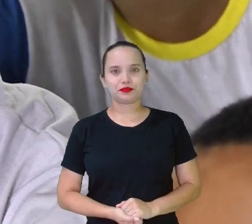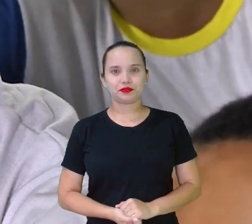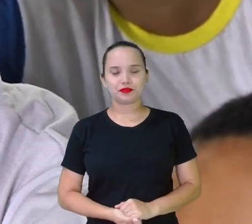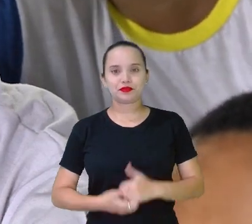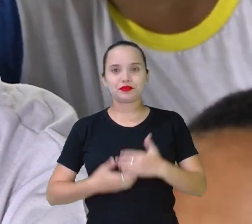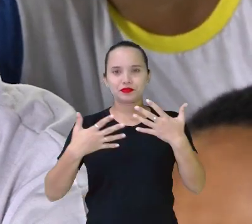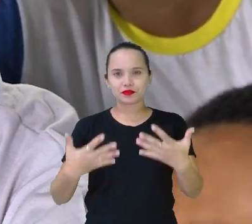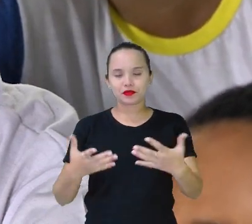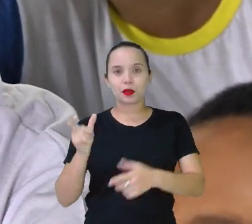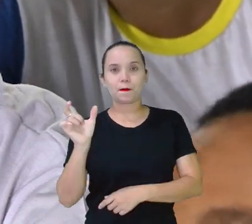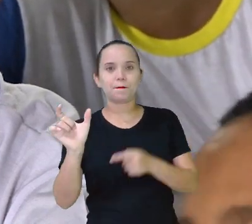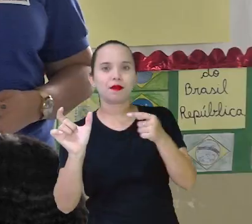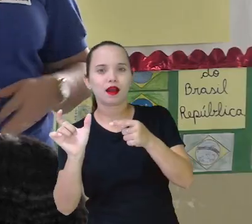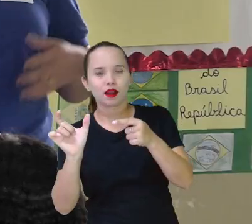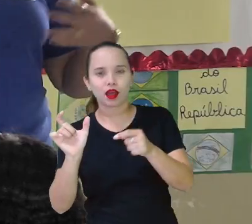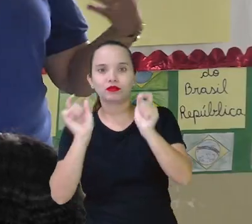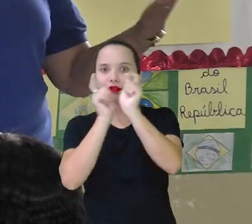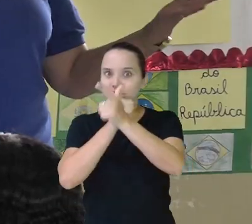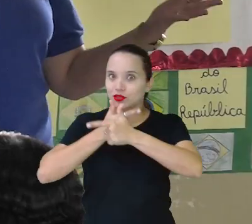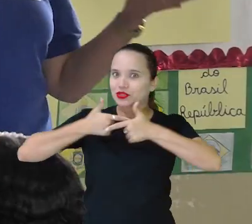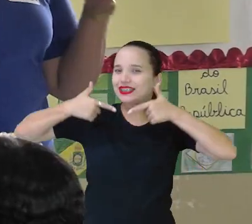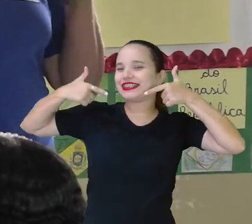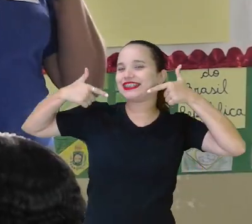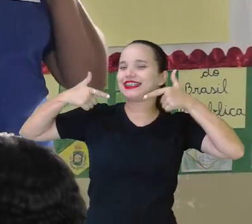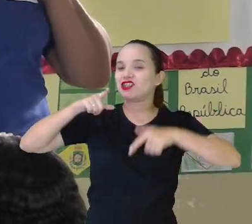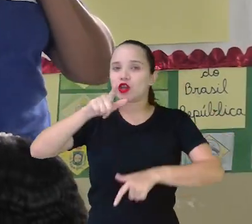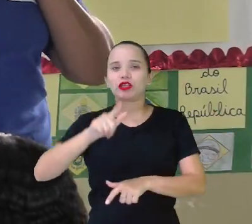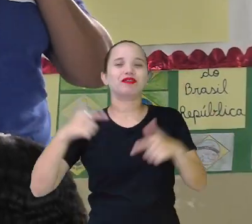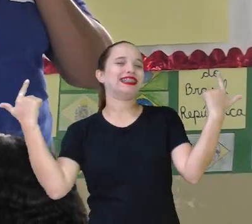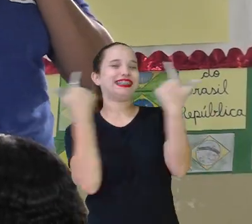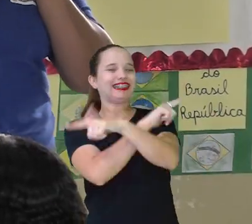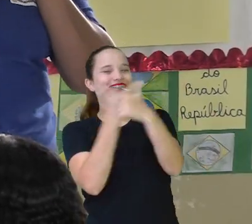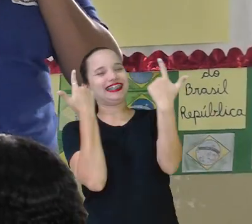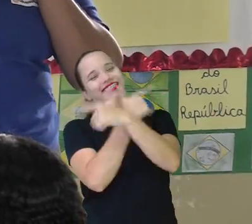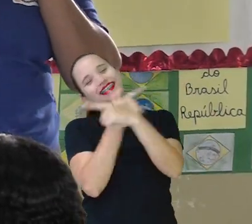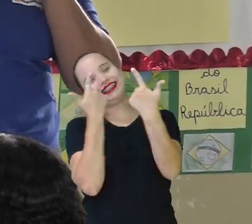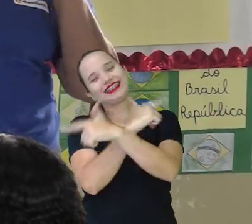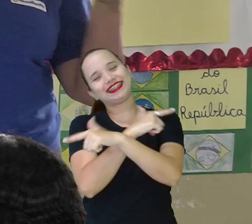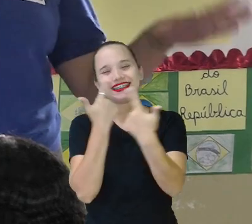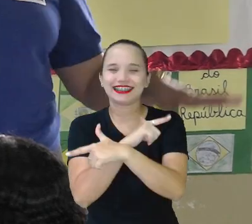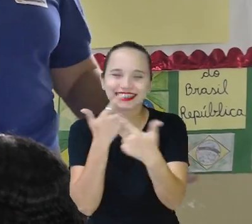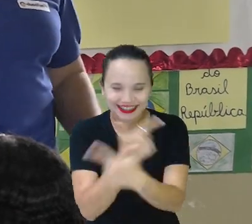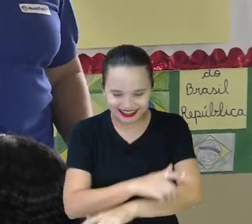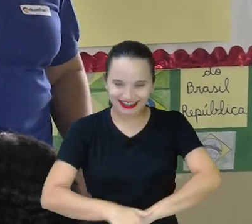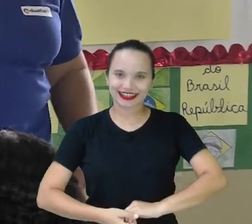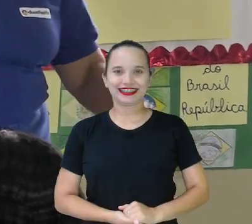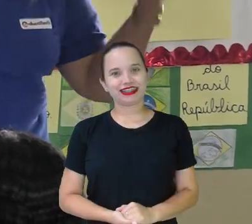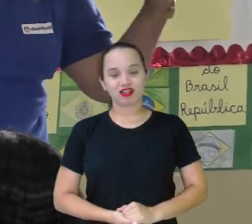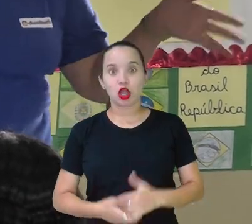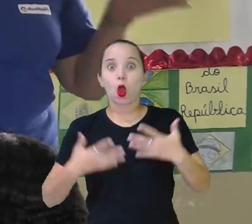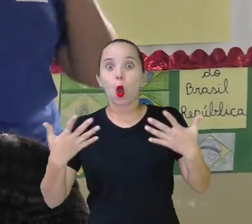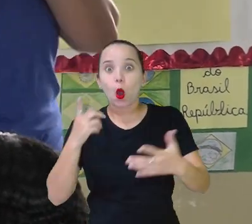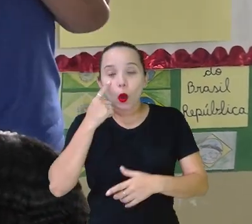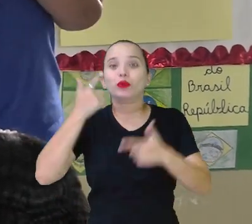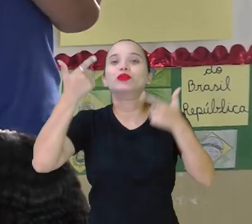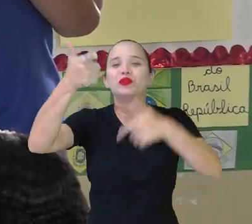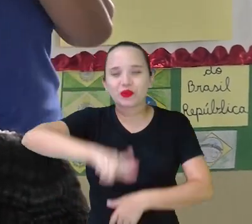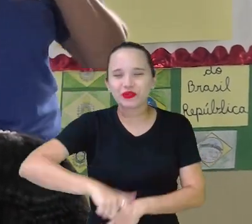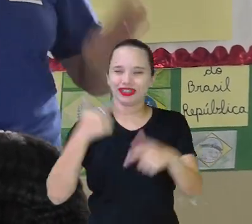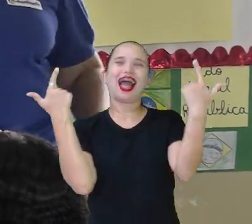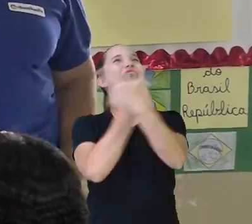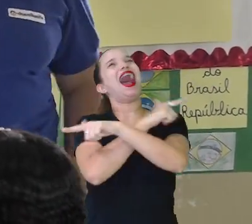Quando falar a palavra sorriso, vai dar uma gargalhada. Vixe, de novo.